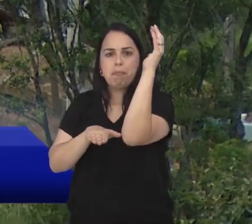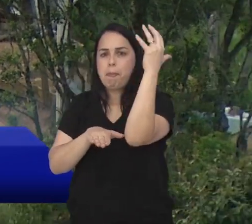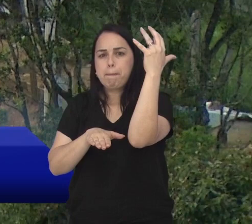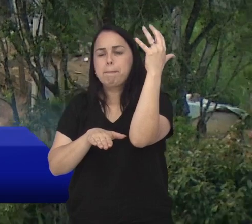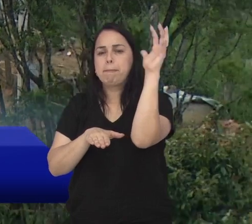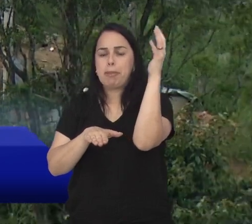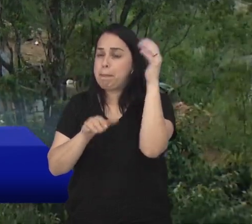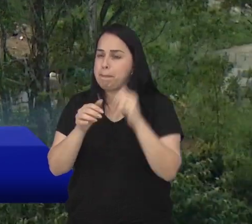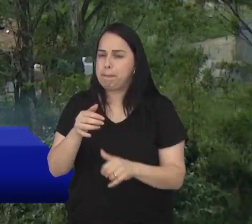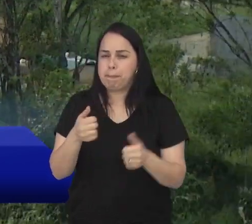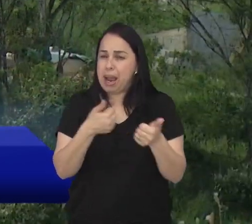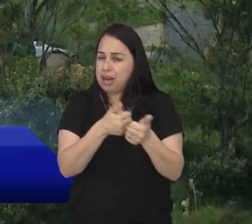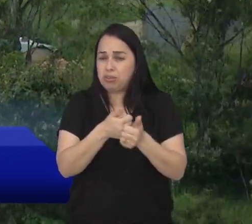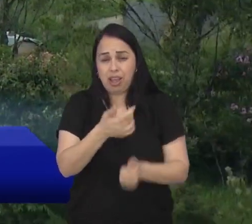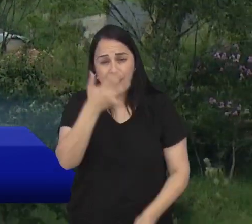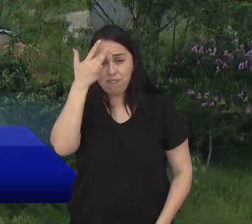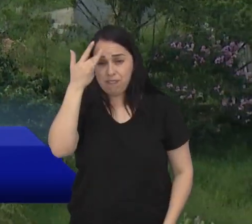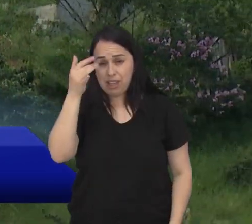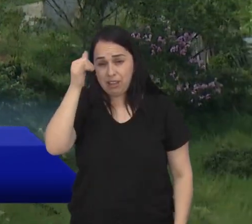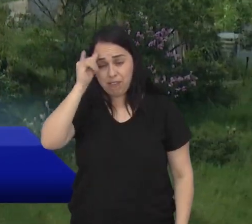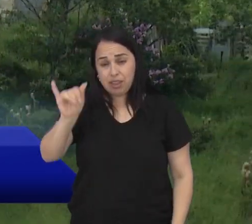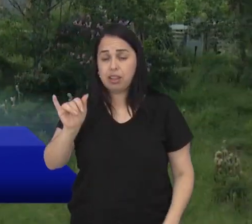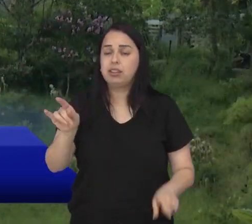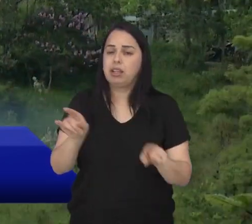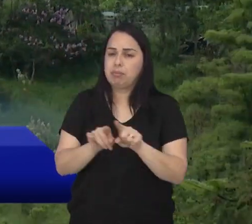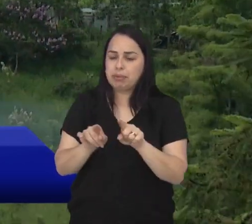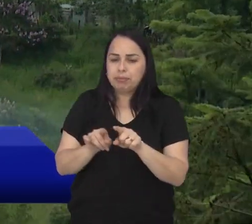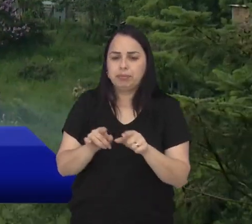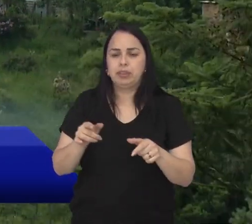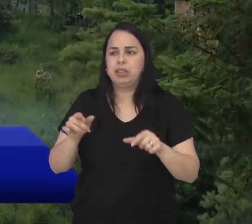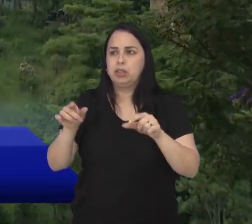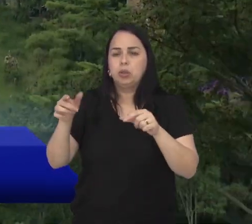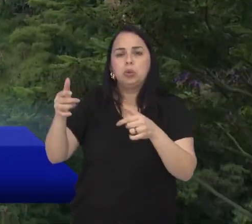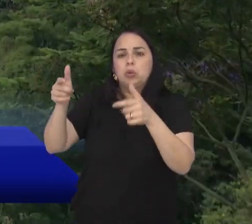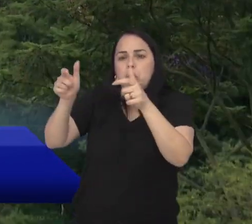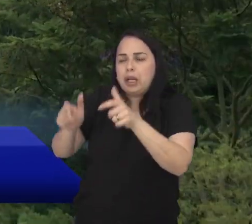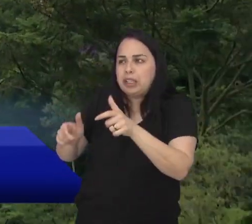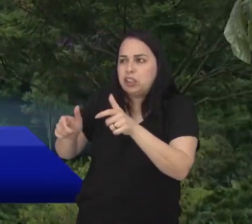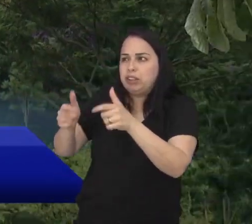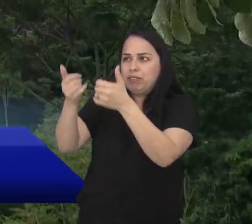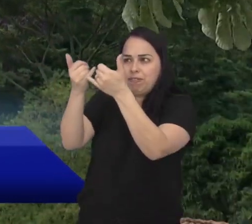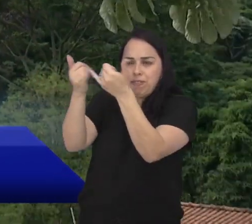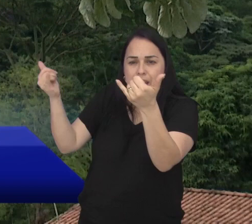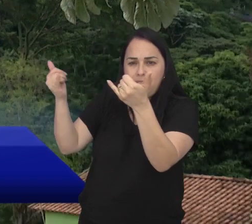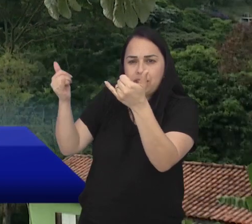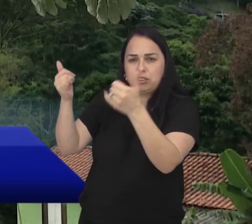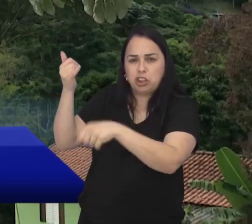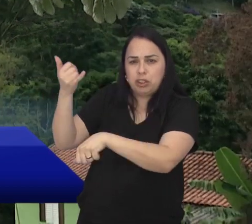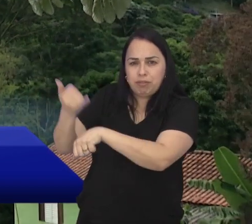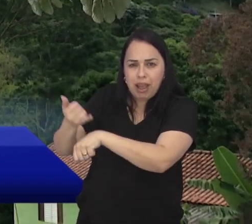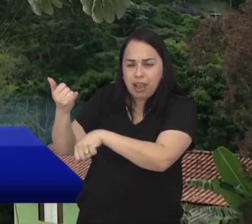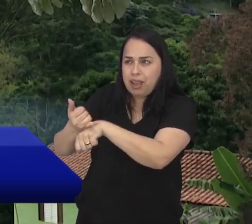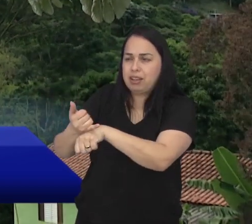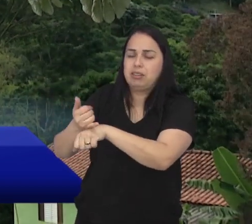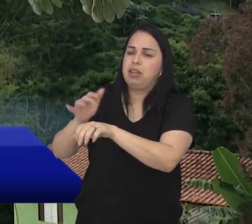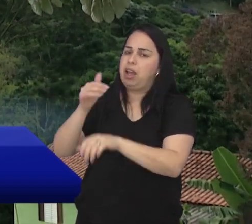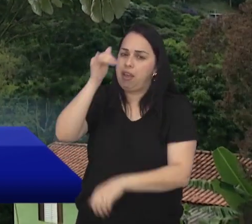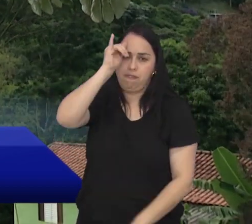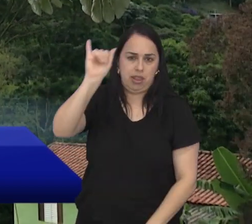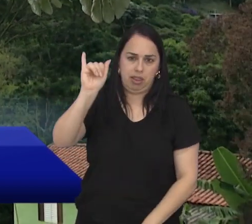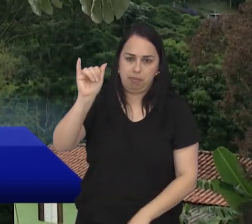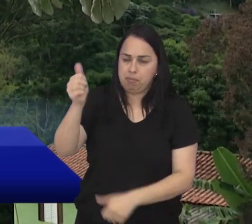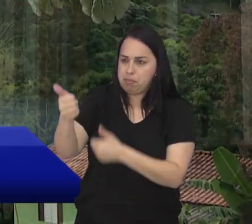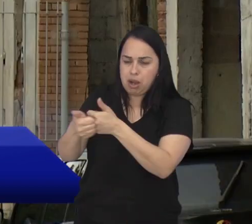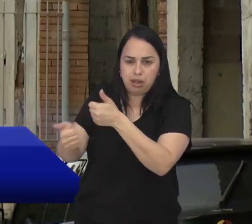abrigar embaixo de marquises desmontáveis, metálicas, até mesmo porque, né, nós temos aí as descargas elétricas,